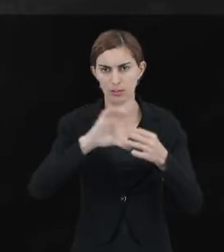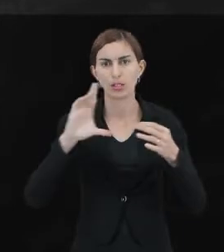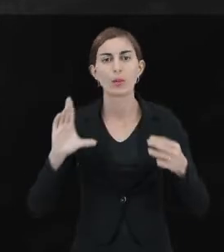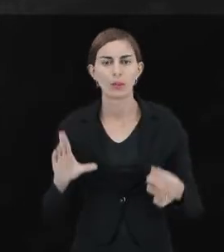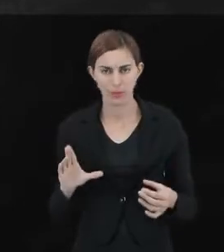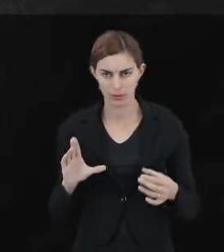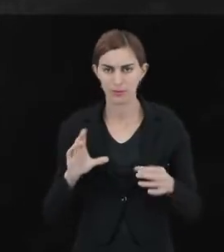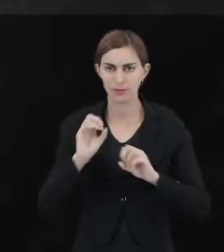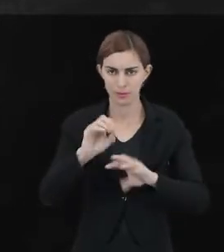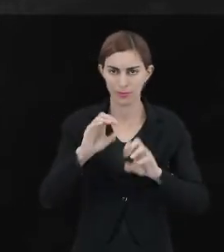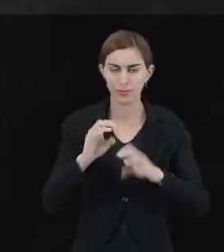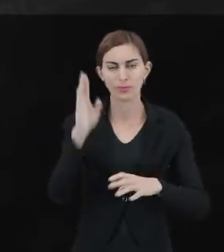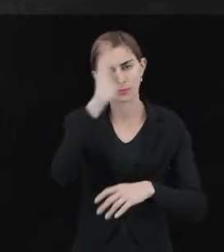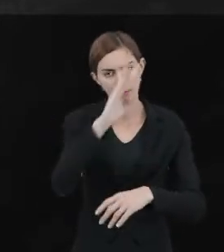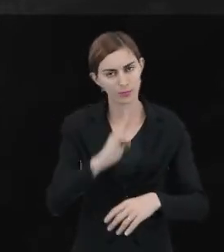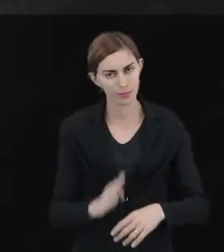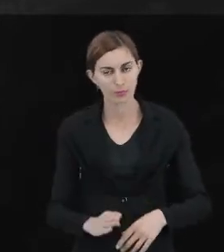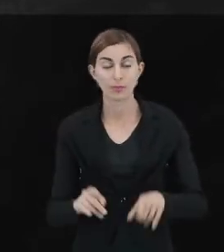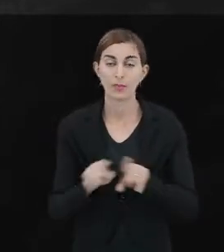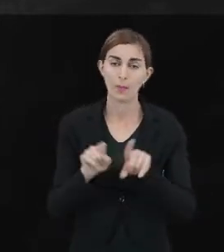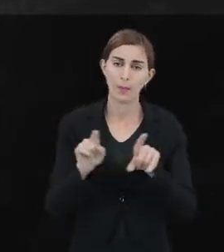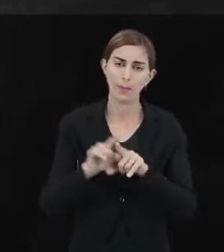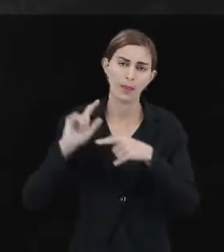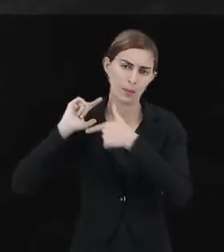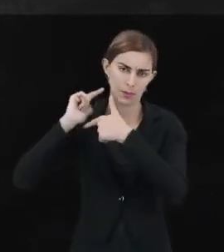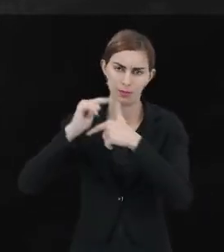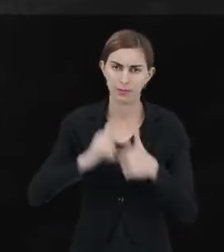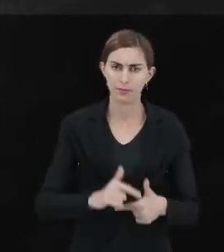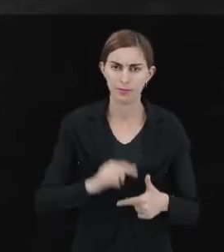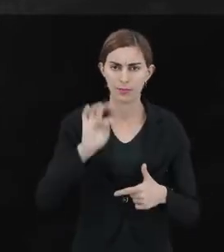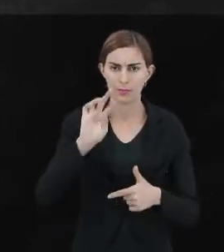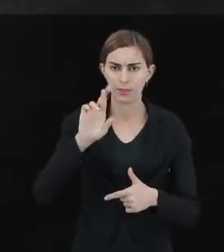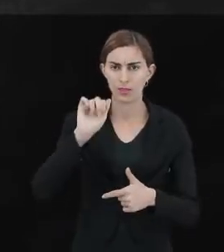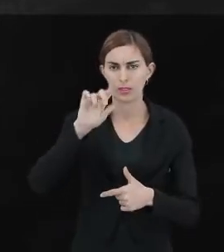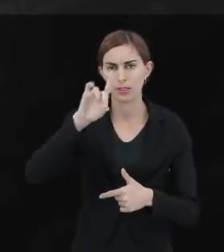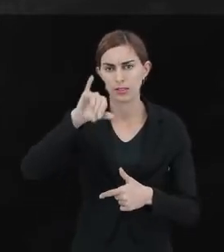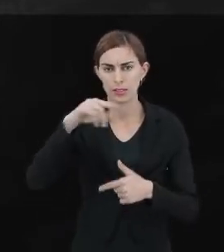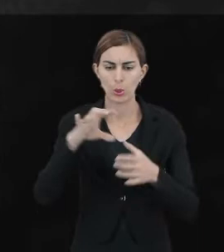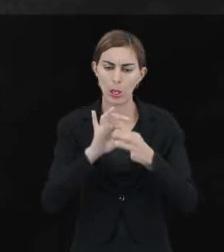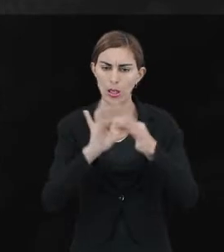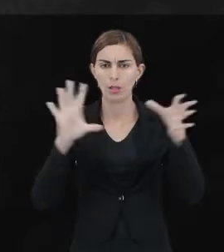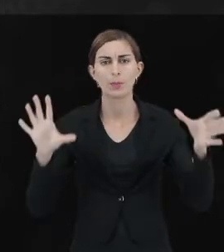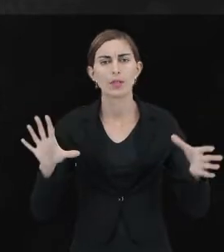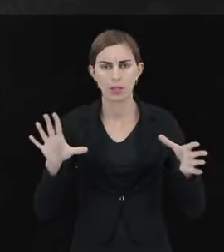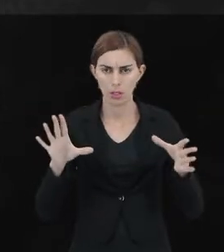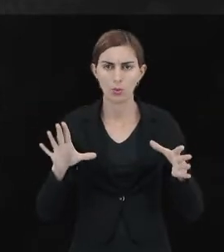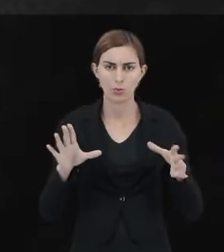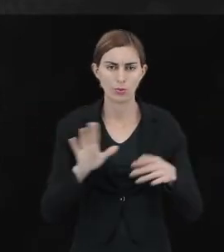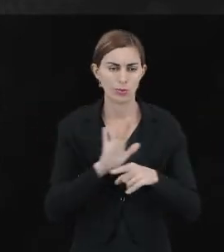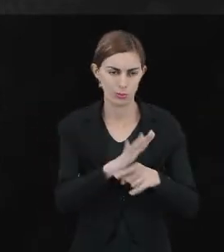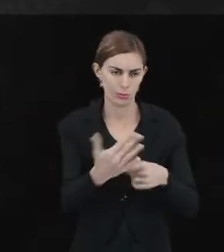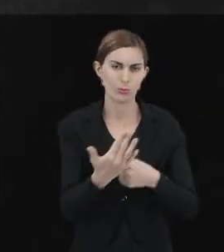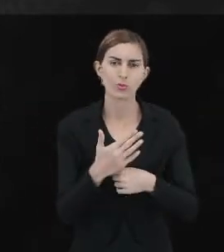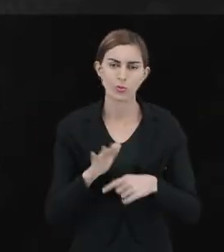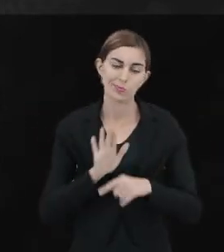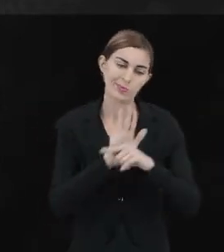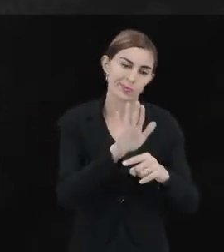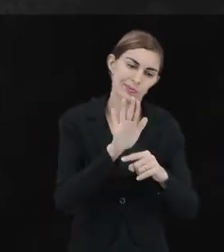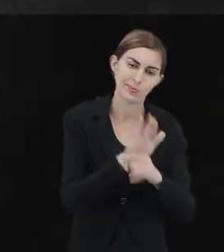democrática, que nós temos na educação brasileira, como de uma tradição liberal, ou seja, inclui valores de